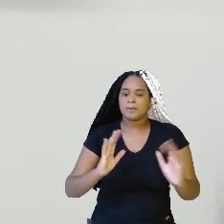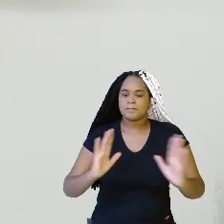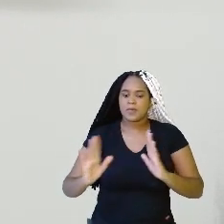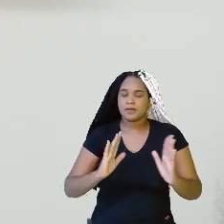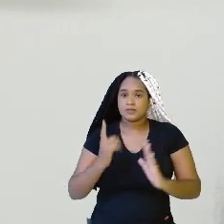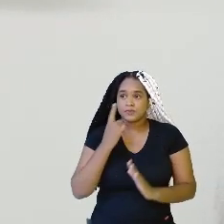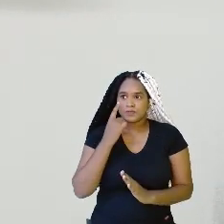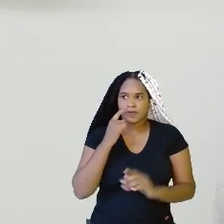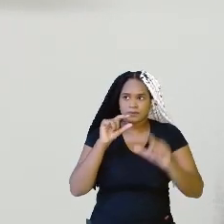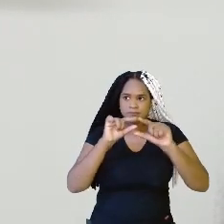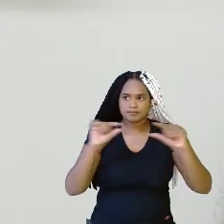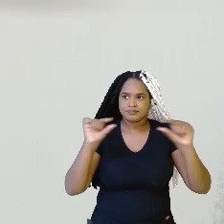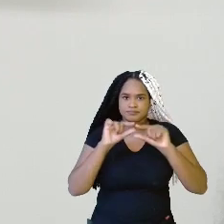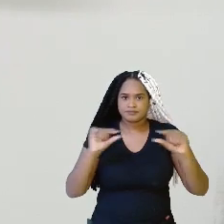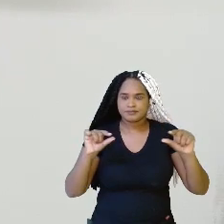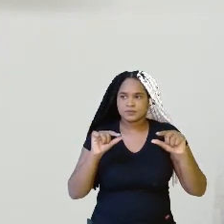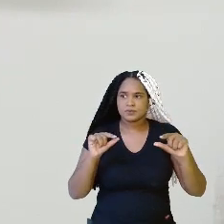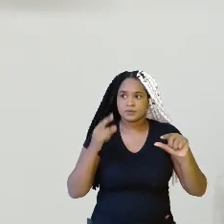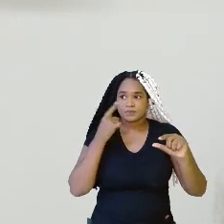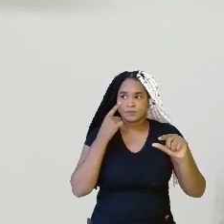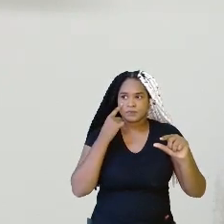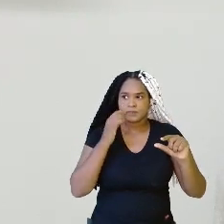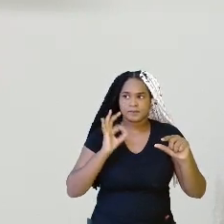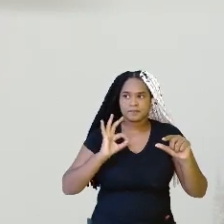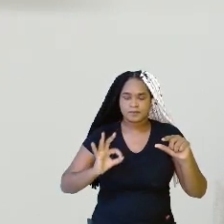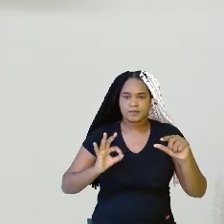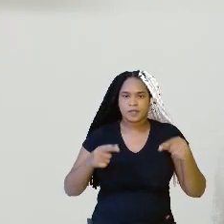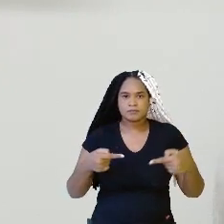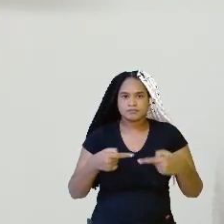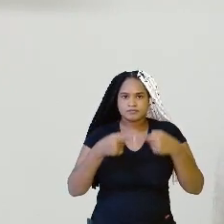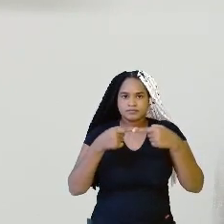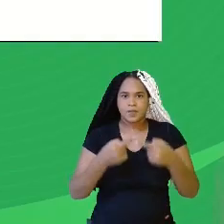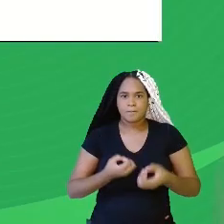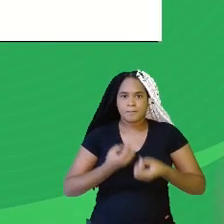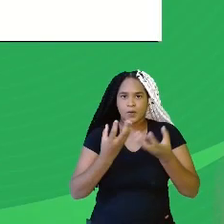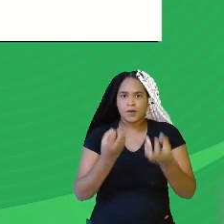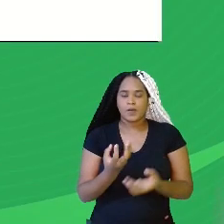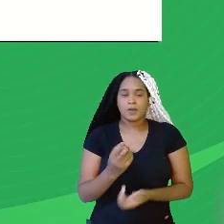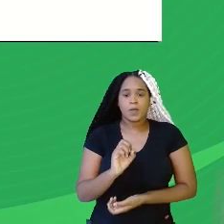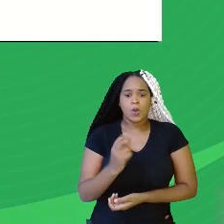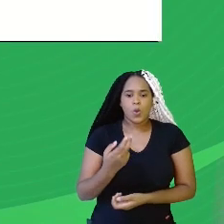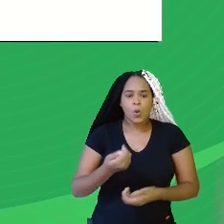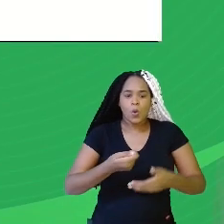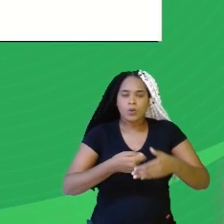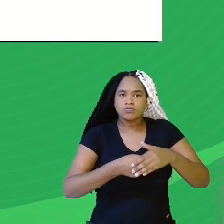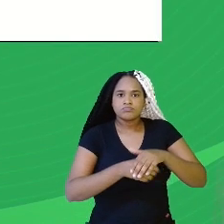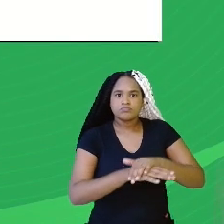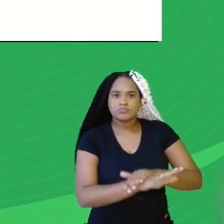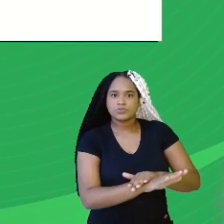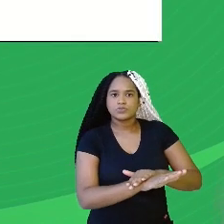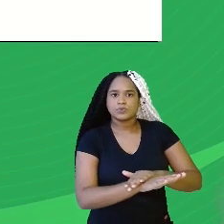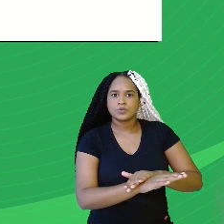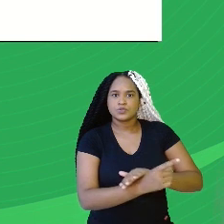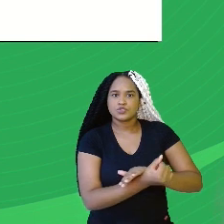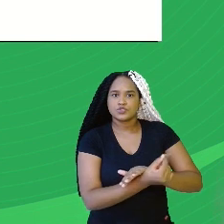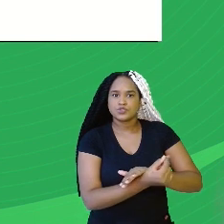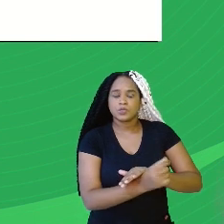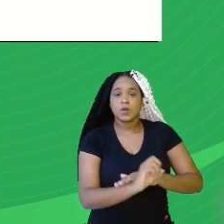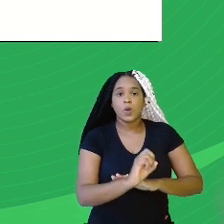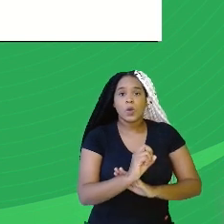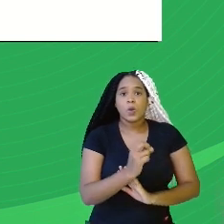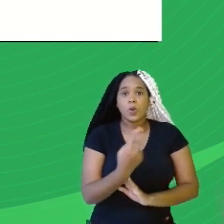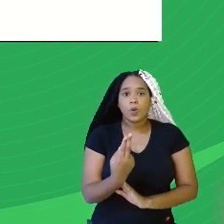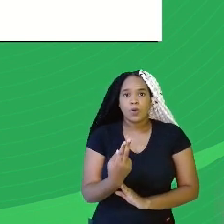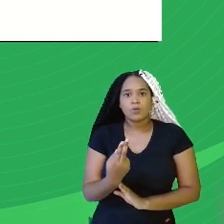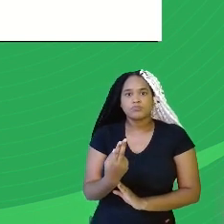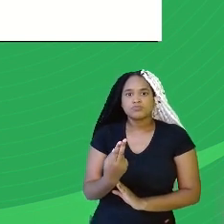primeiros versos aí no meu exemplo estão de acordo com o poema. Ou guardo dinheiro e não compro doce, ou compro doce e